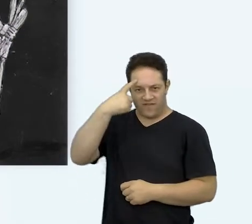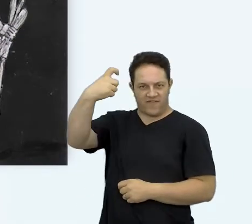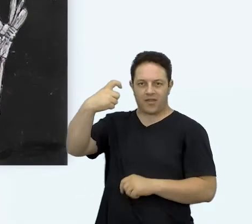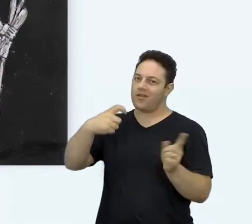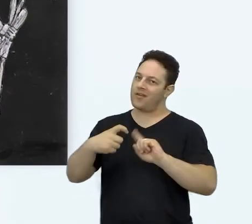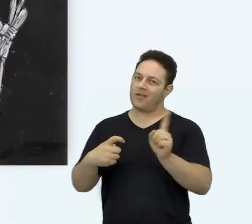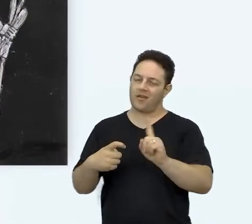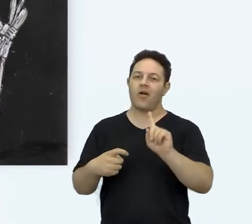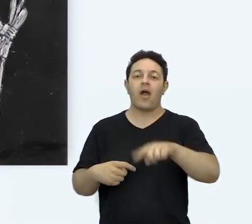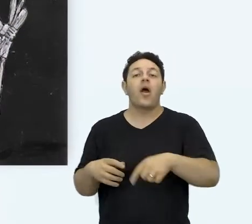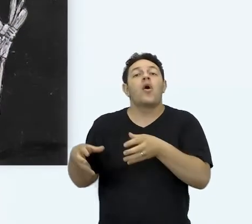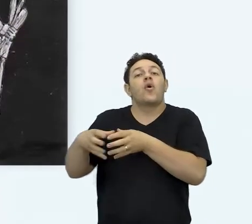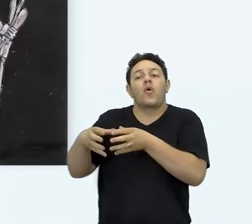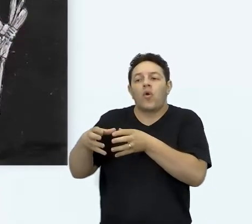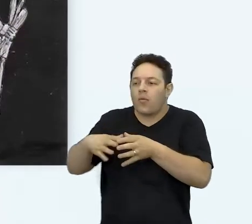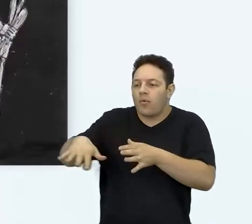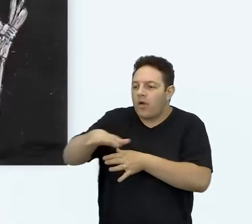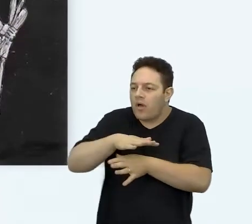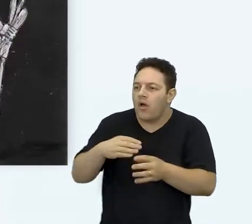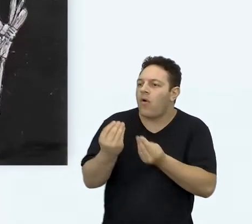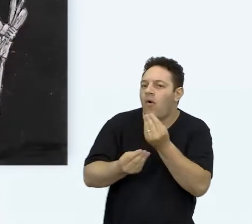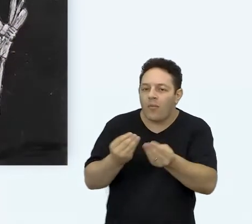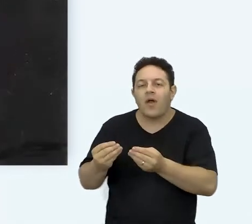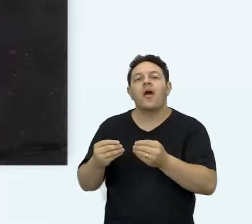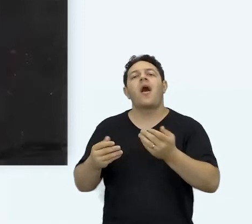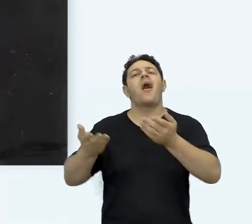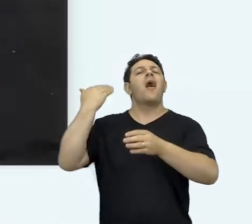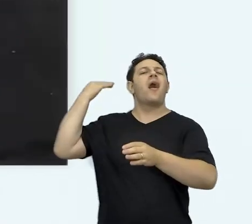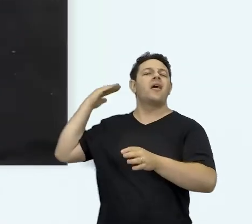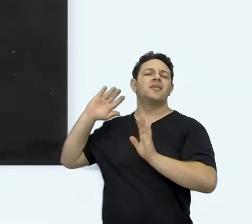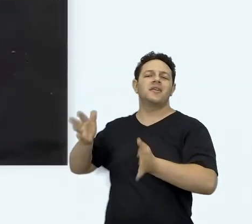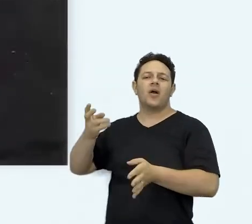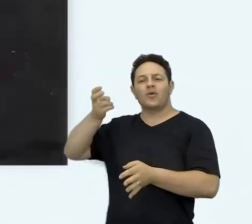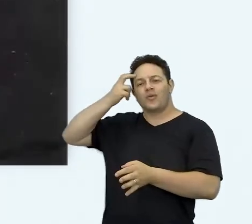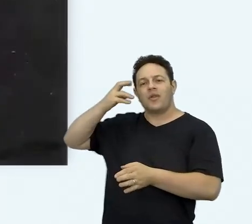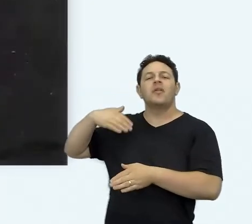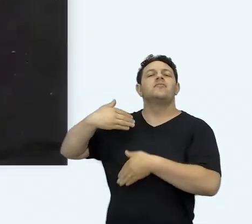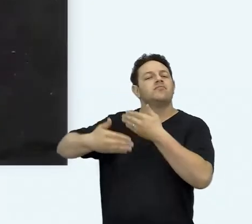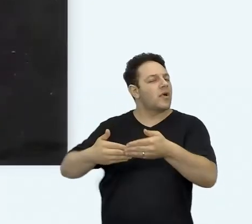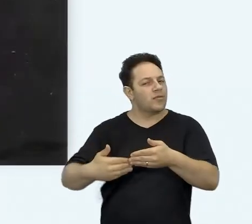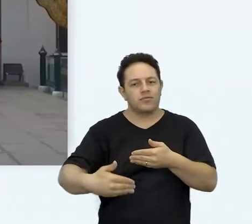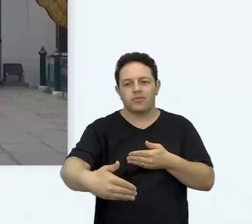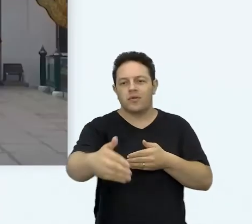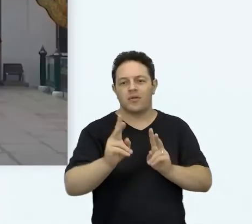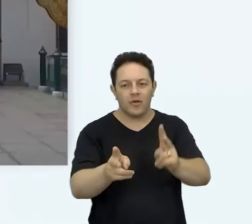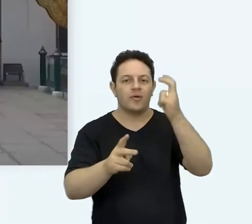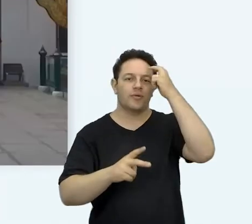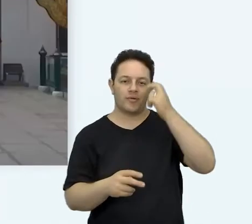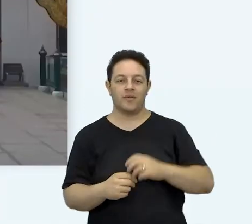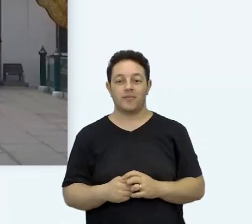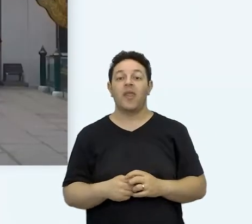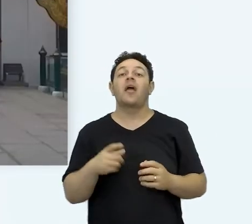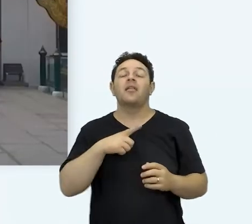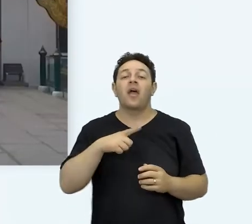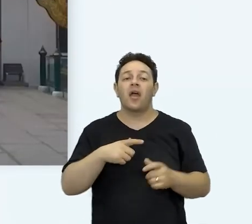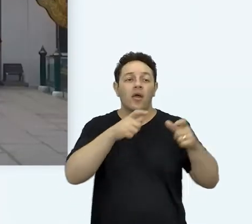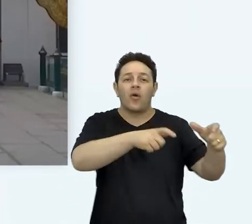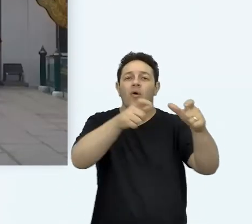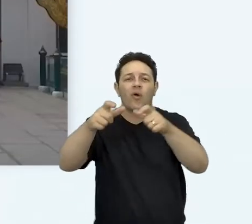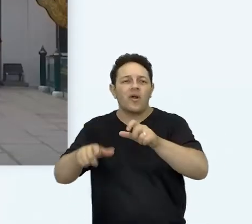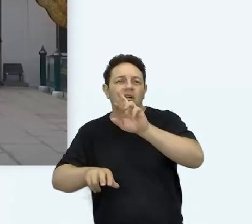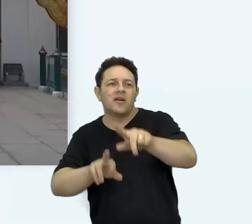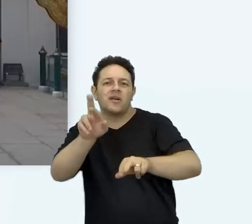você nascer e vai continuar existindo depois que você se for. Nisso entra a ideia de diversidade cultural. Embora todas as pessoas